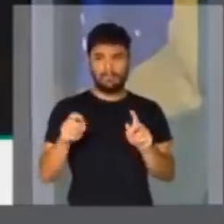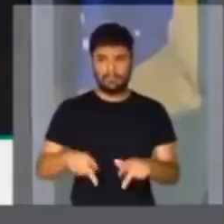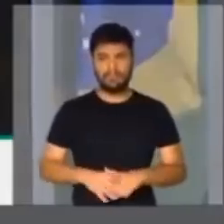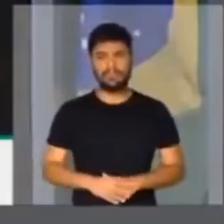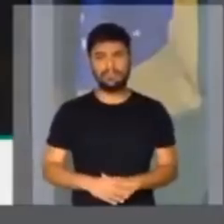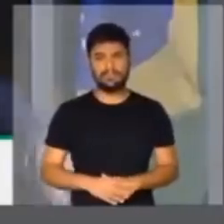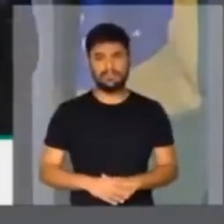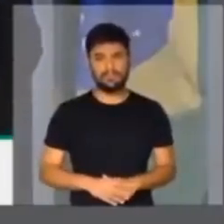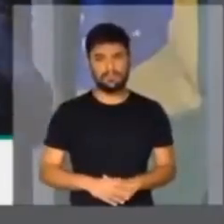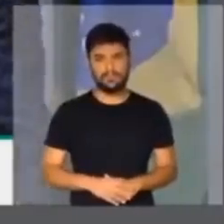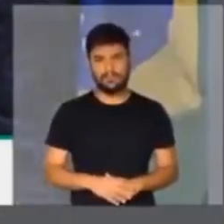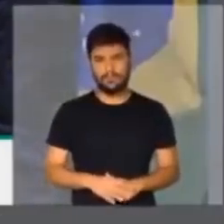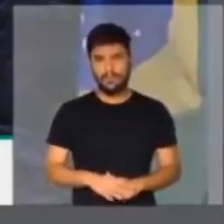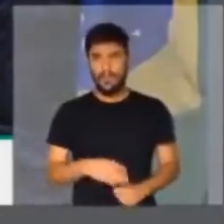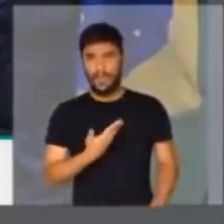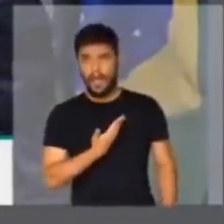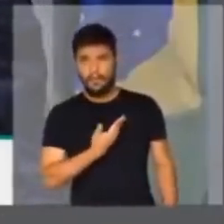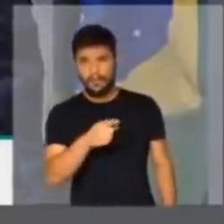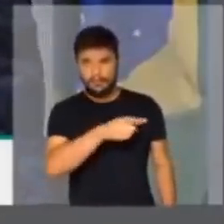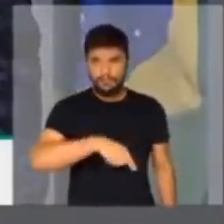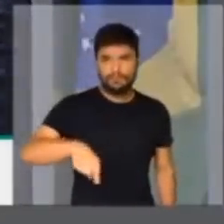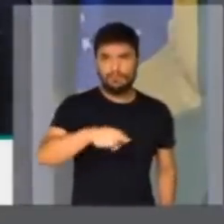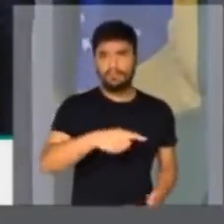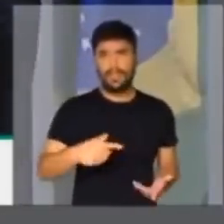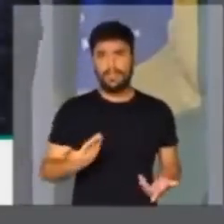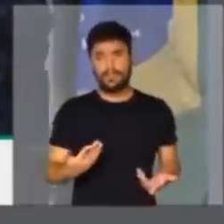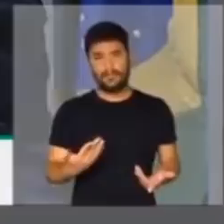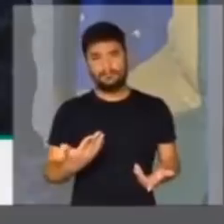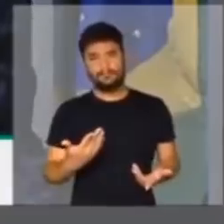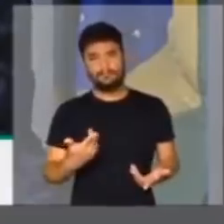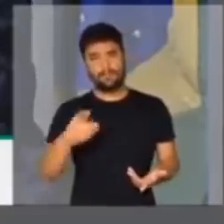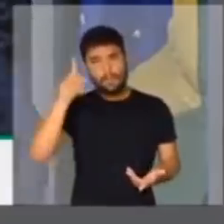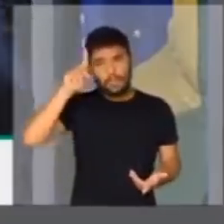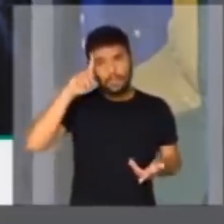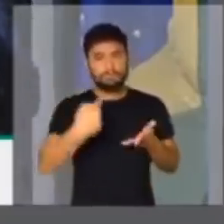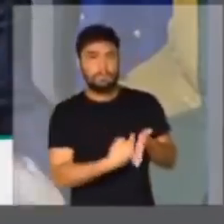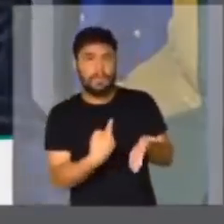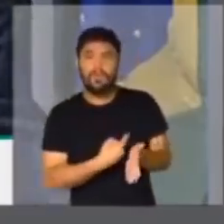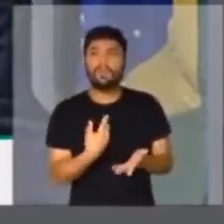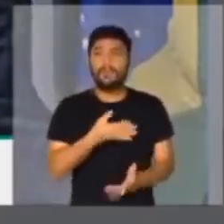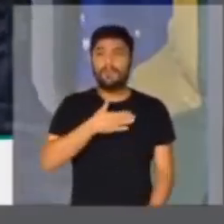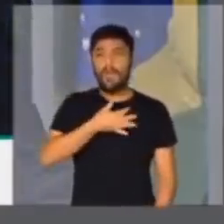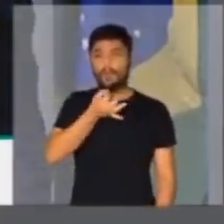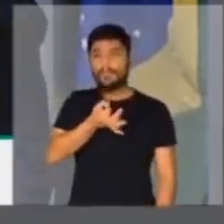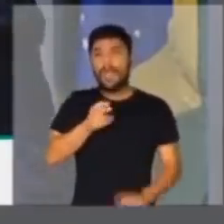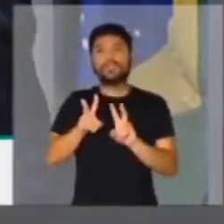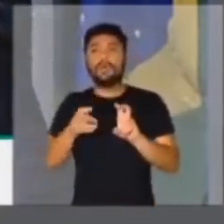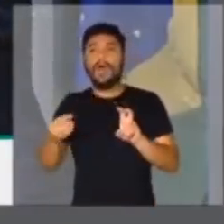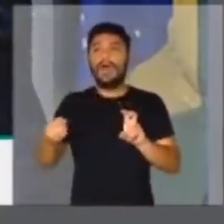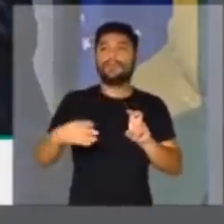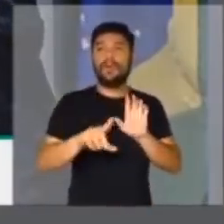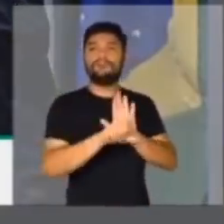senhores jornalistas, colegas da imprensa, jornalista que sou, todos os dias me perguntam qual sua opinião sobre a reforma